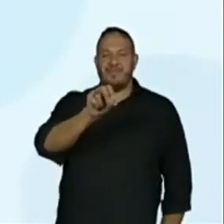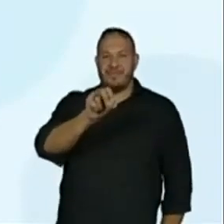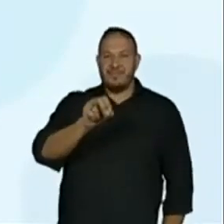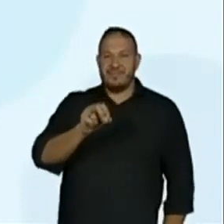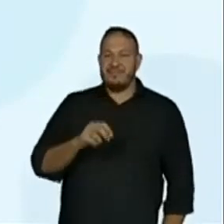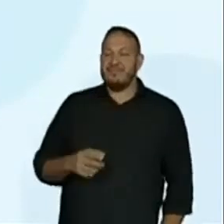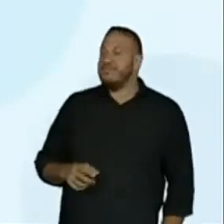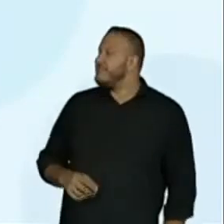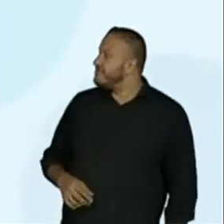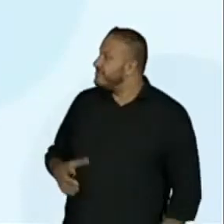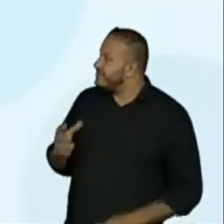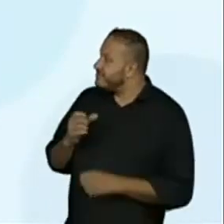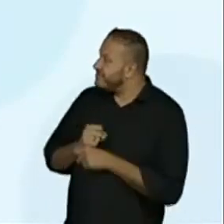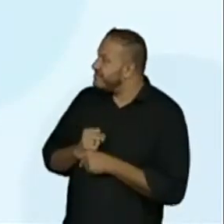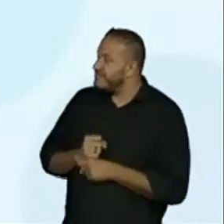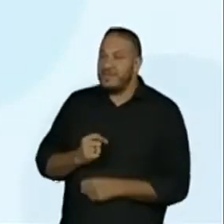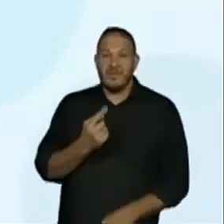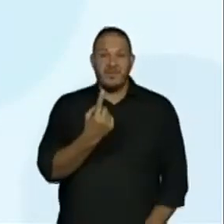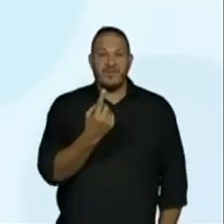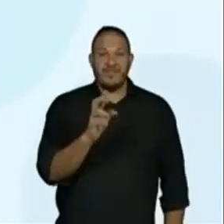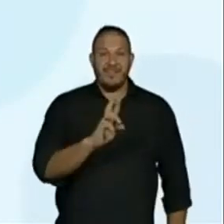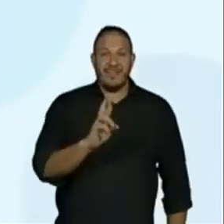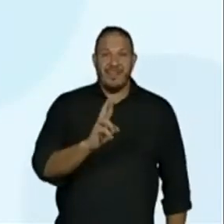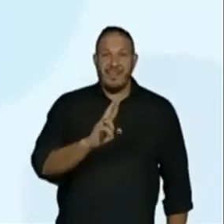mais R$ 1.